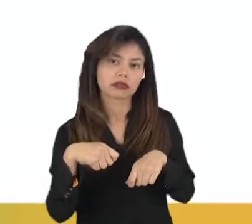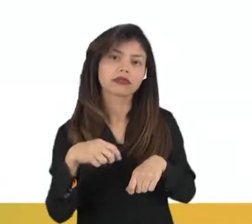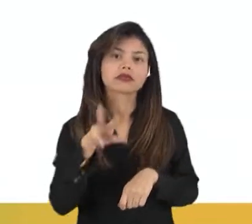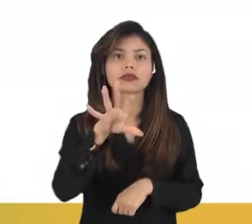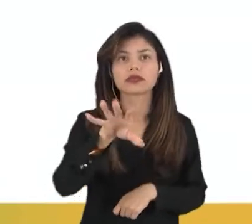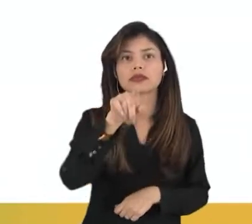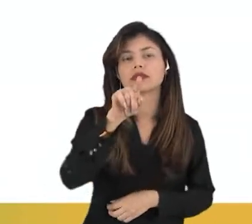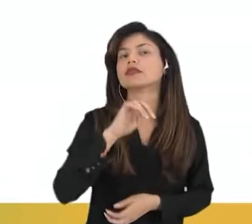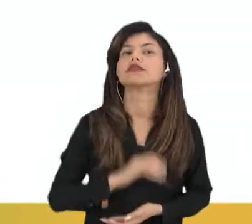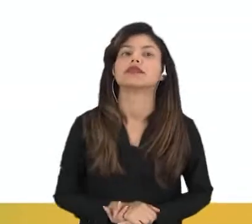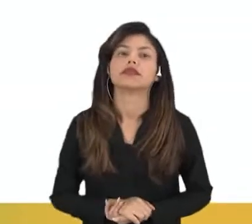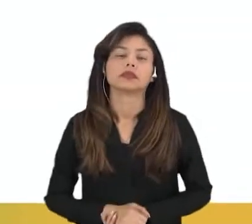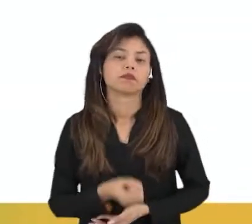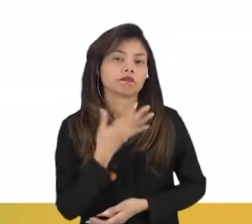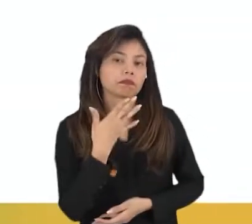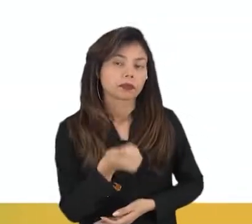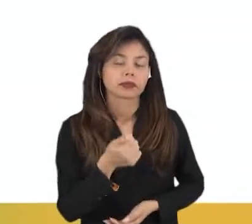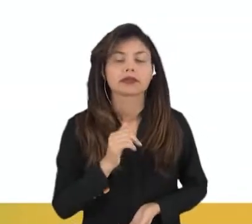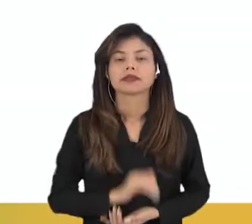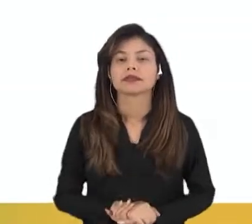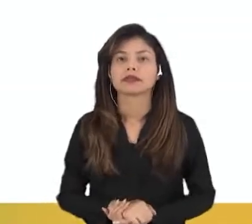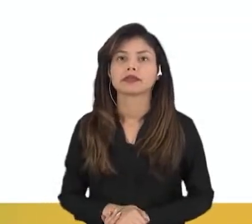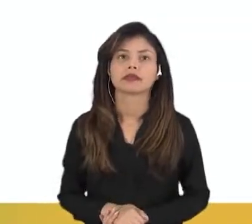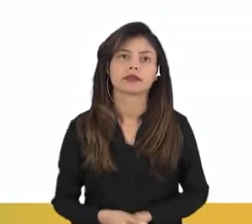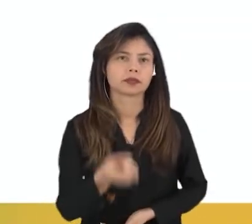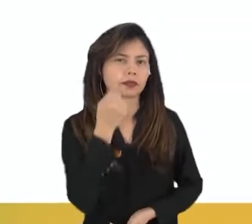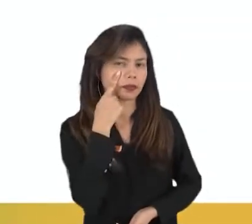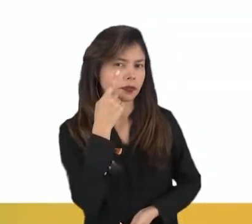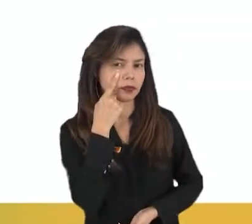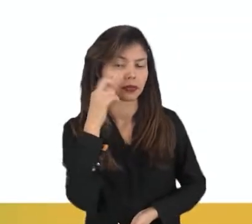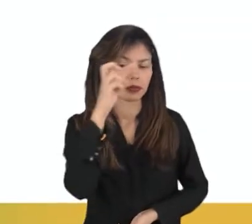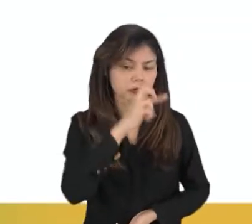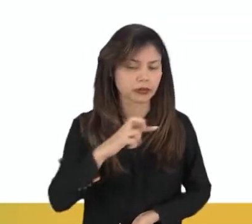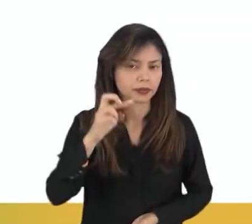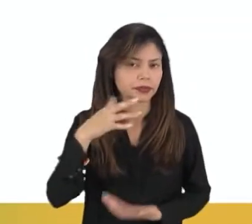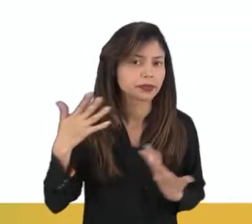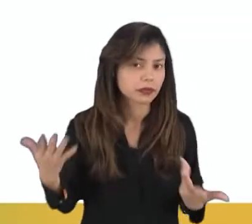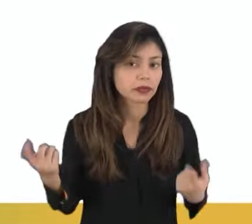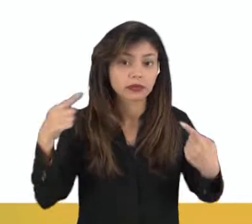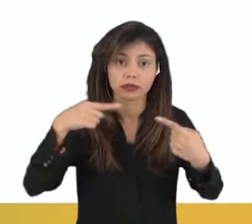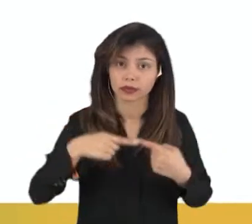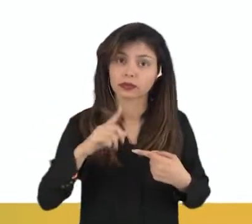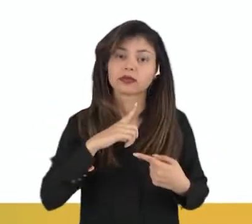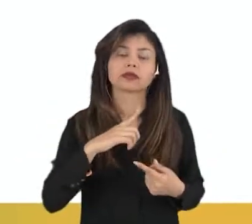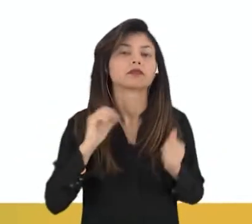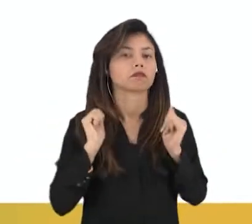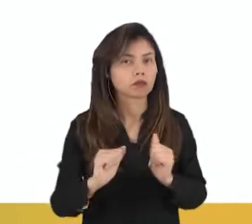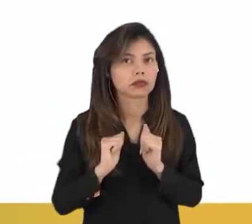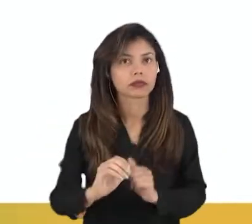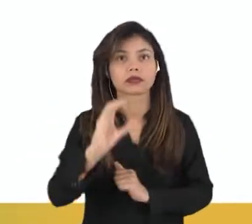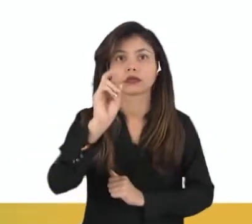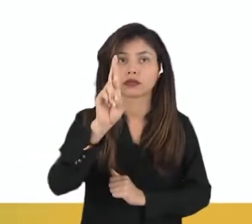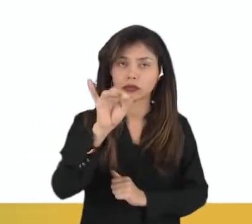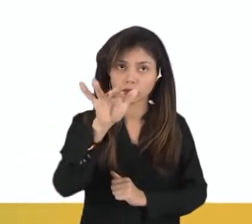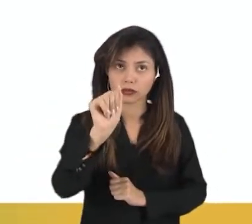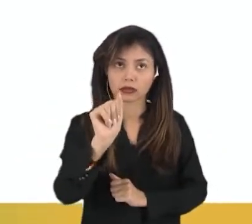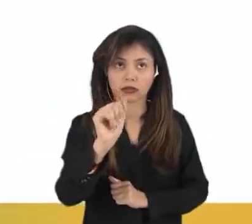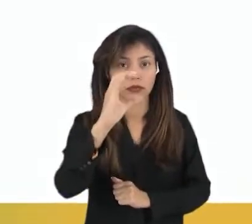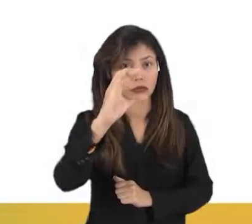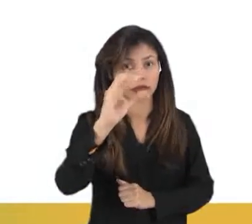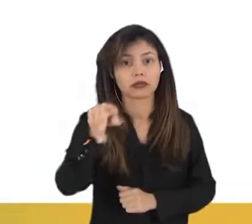aí. Muito bem. Então, vamos analisar essas possibilidades. Sabemos que elas podem ser cara ou coroa,